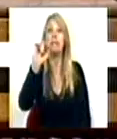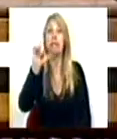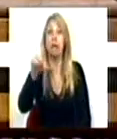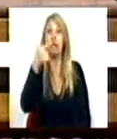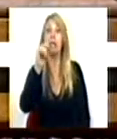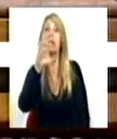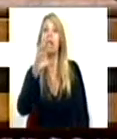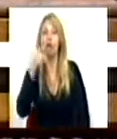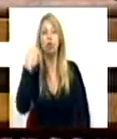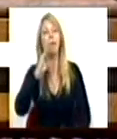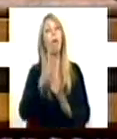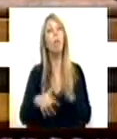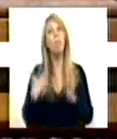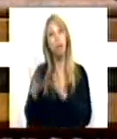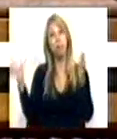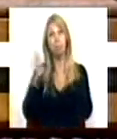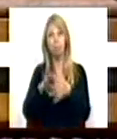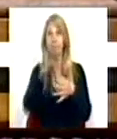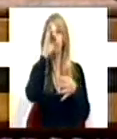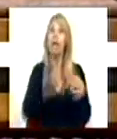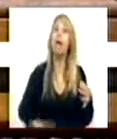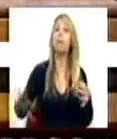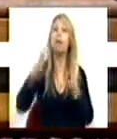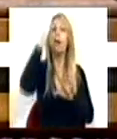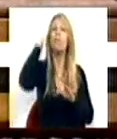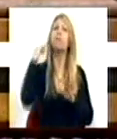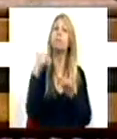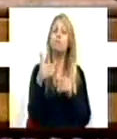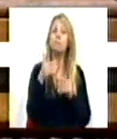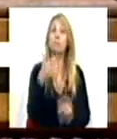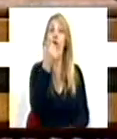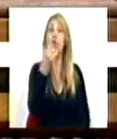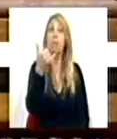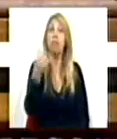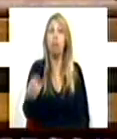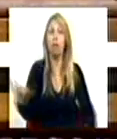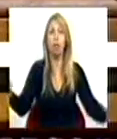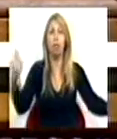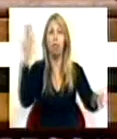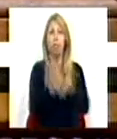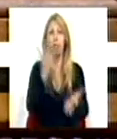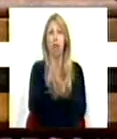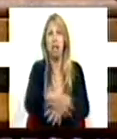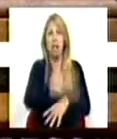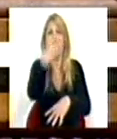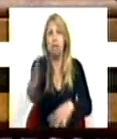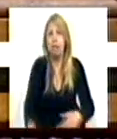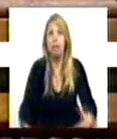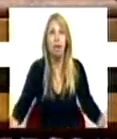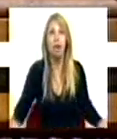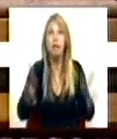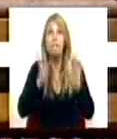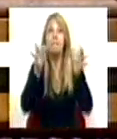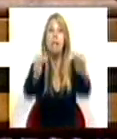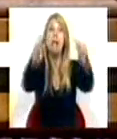ambiental previstos para 2020. É tarde, devem ser antecipados. Mas